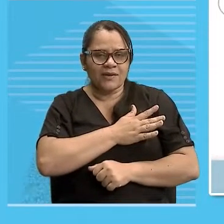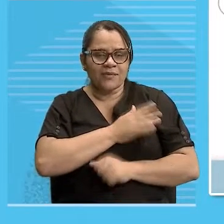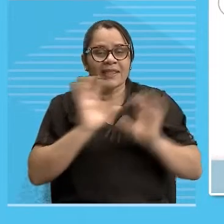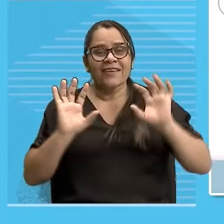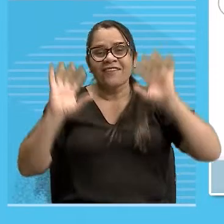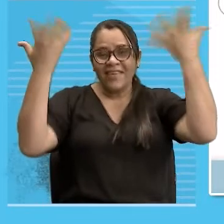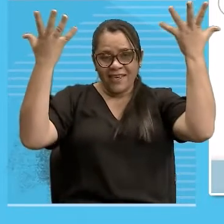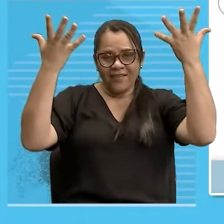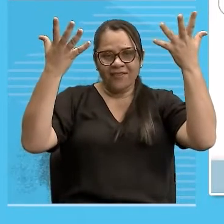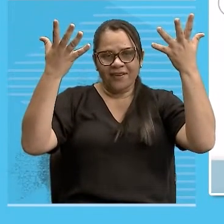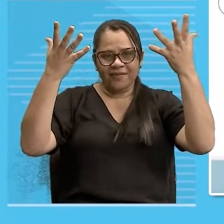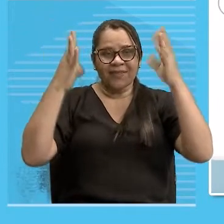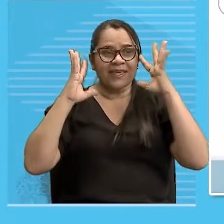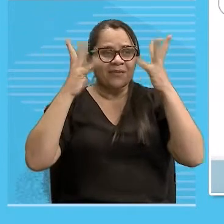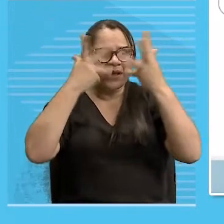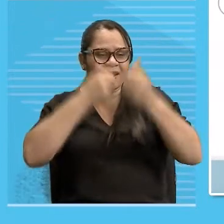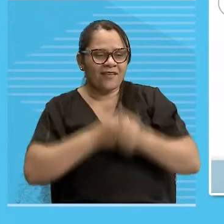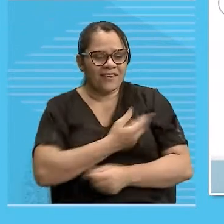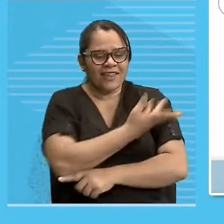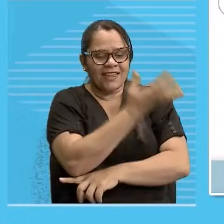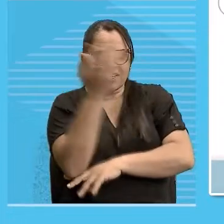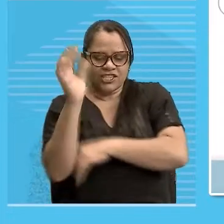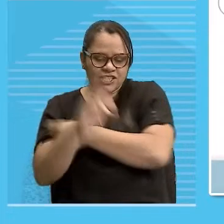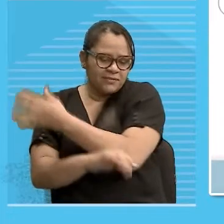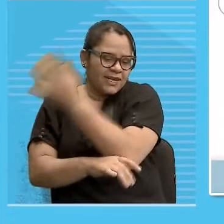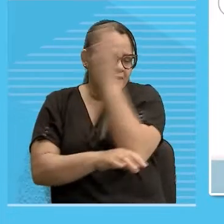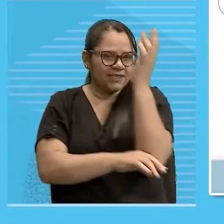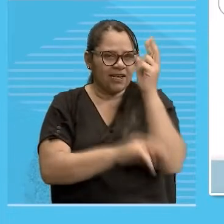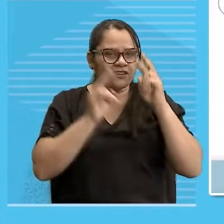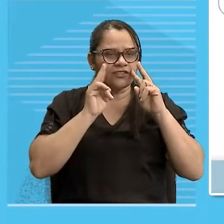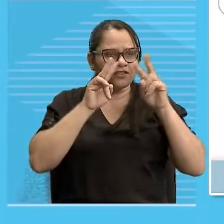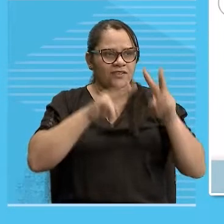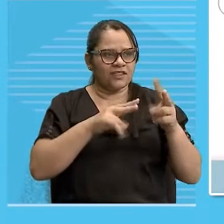de paisagem! Agora eu vou ter que apagar aquilo ali,